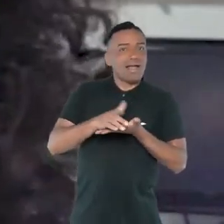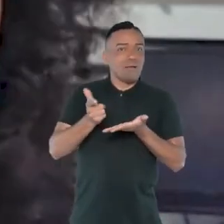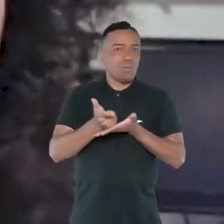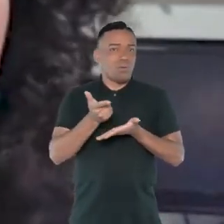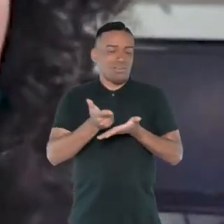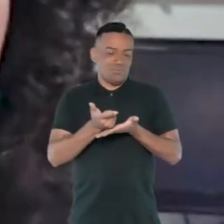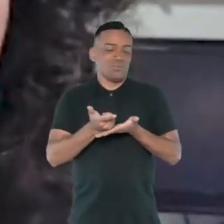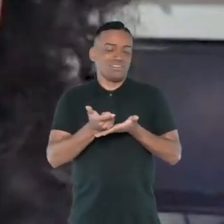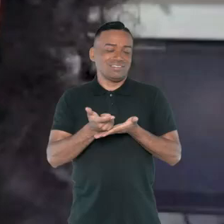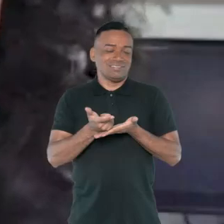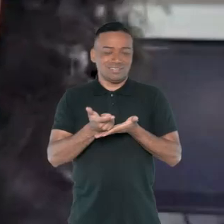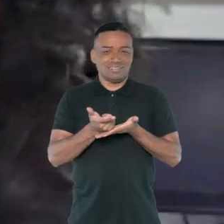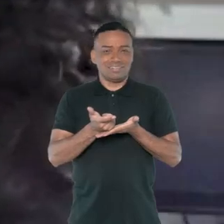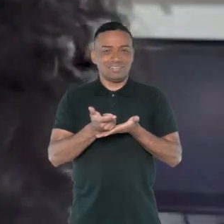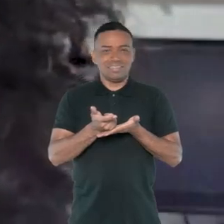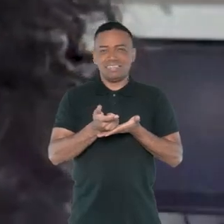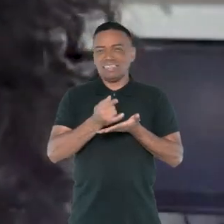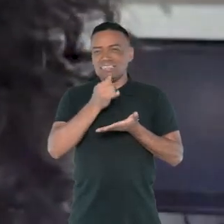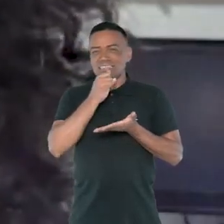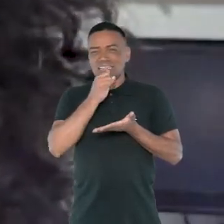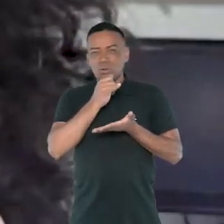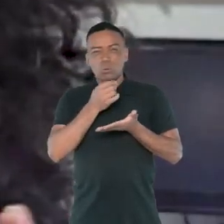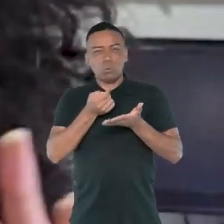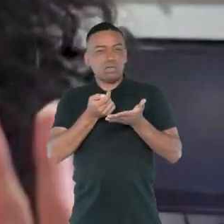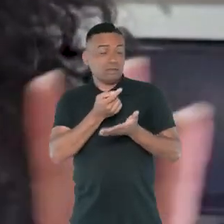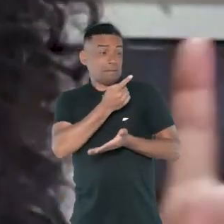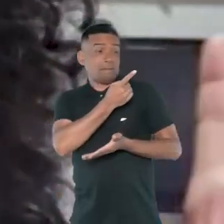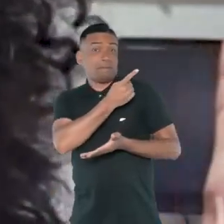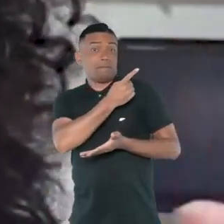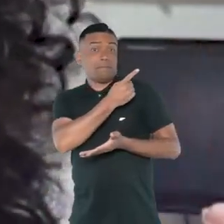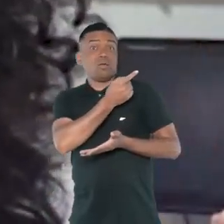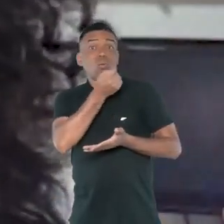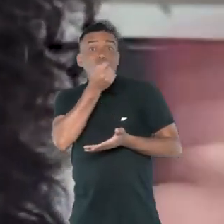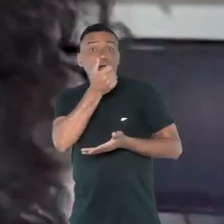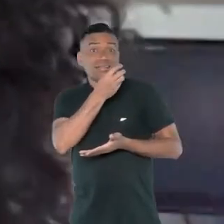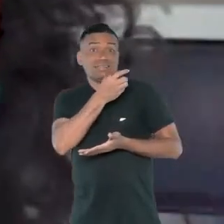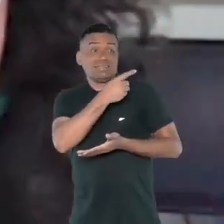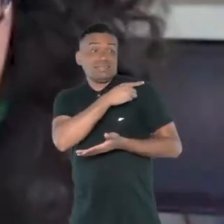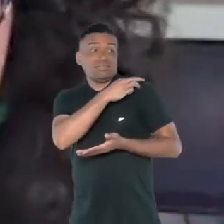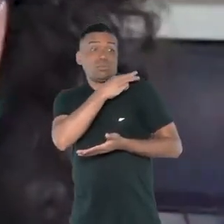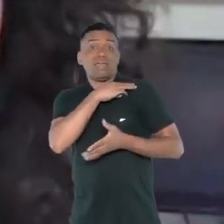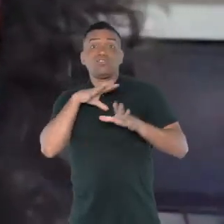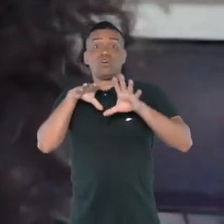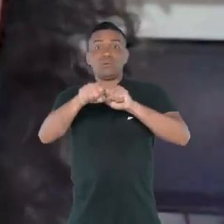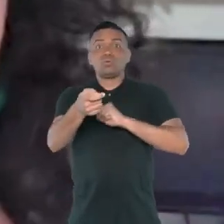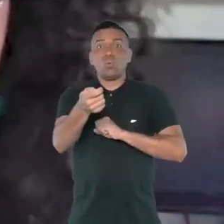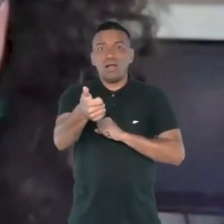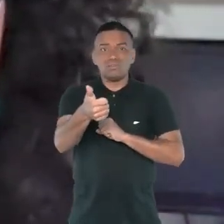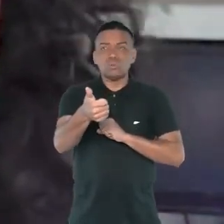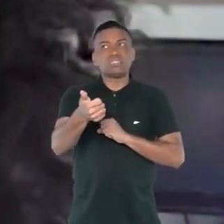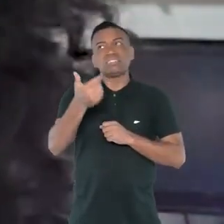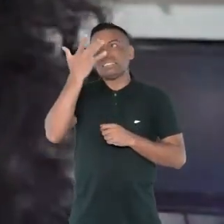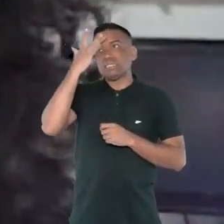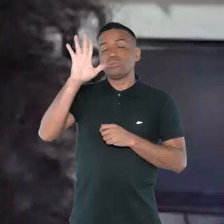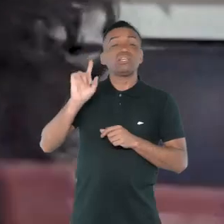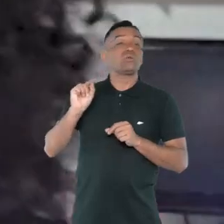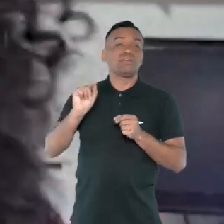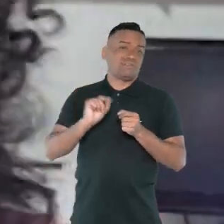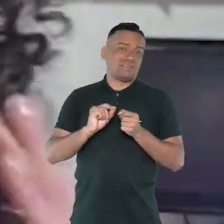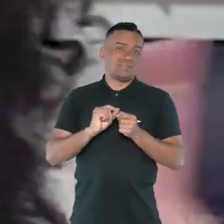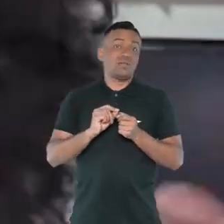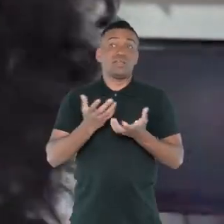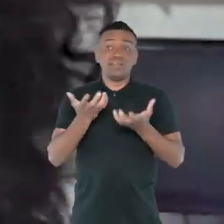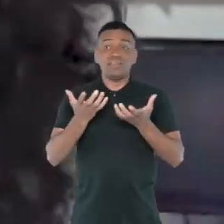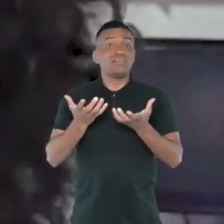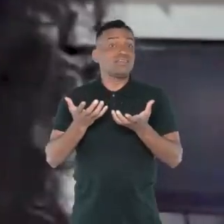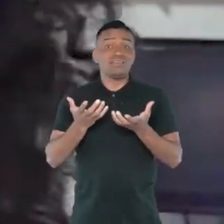pequena, e publicamos. E aí eu estava na terceira série do médio, então eu estava para formar, e muito